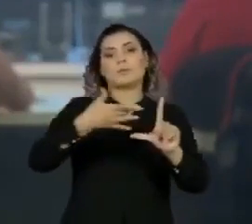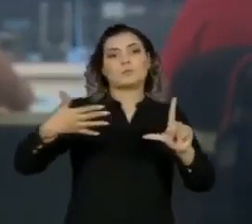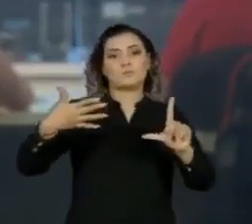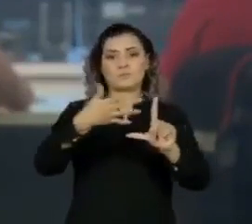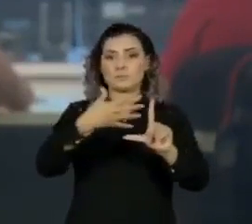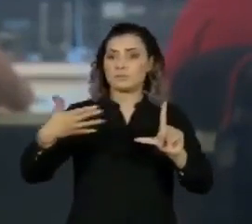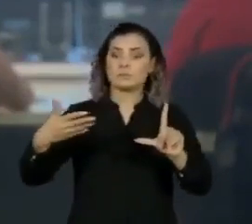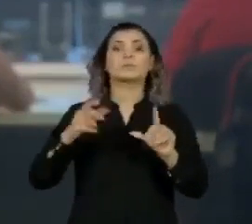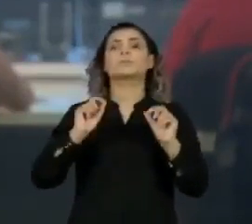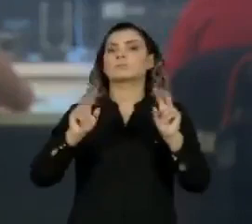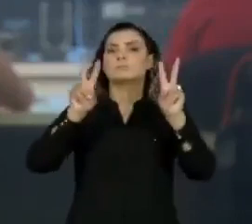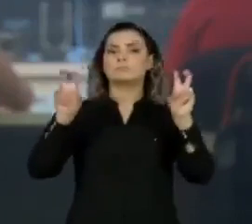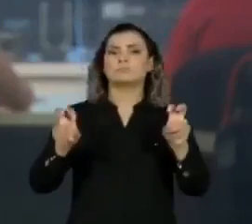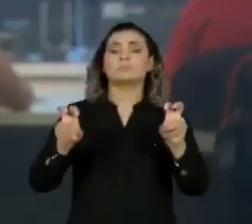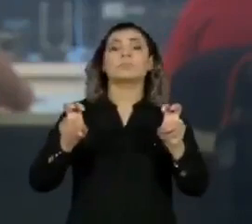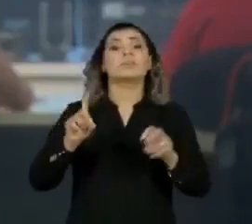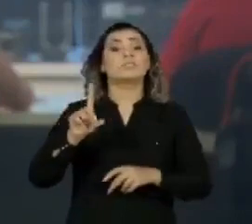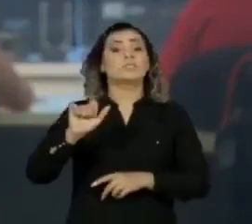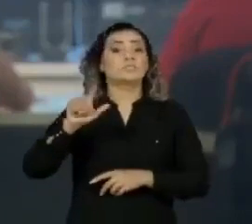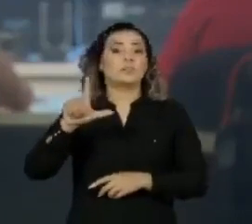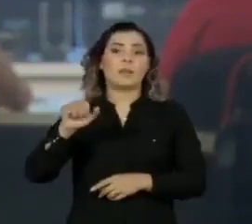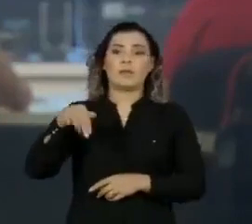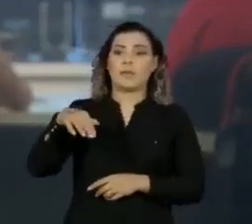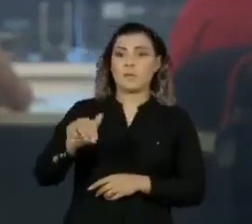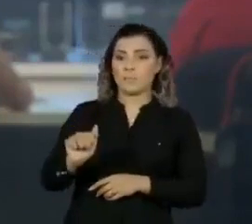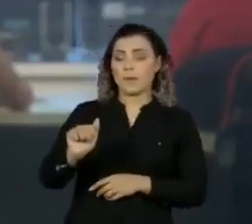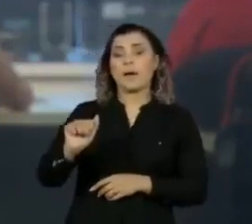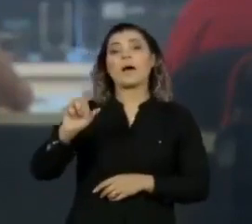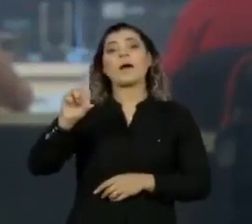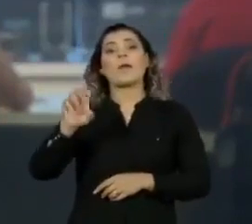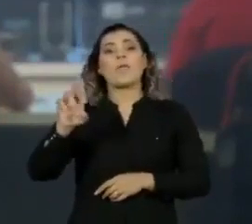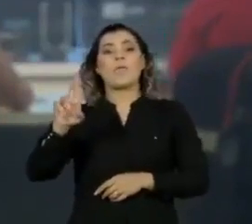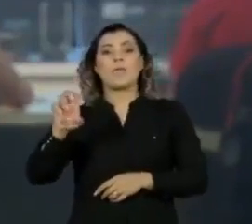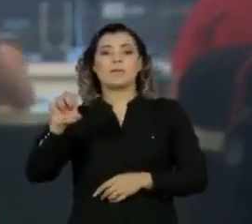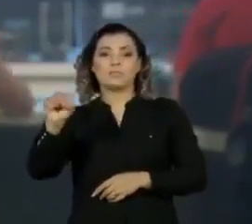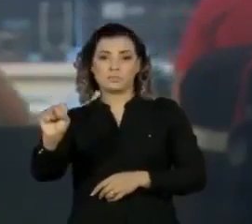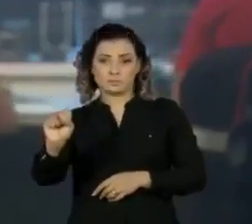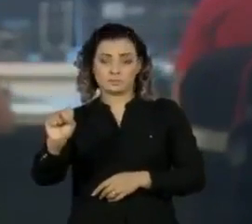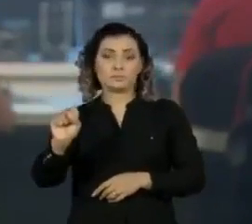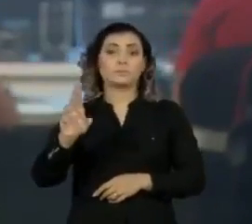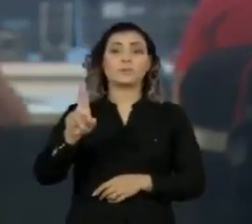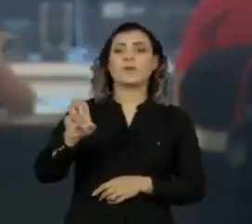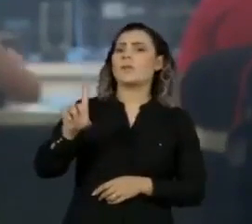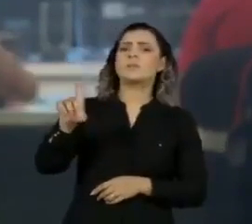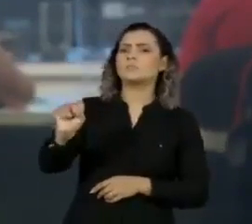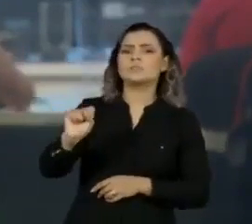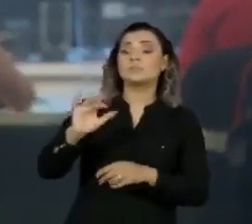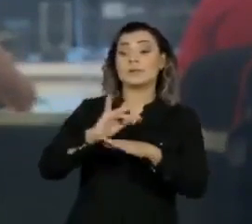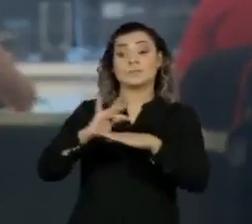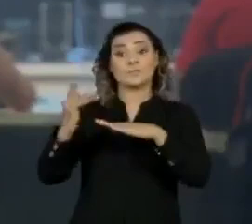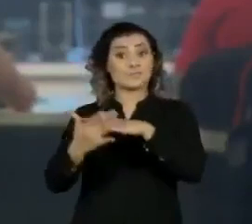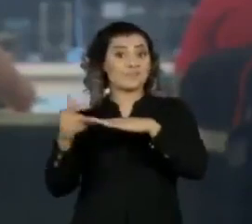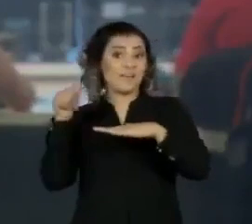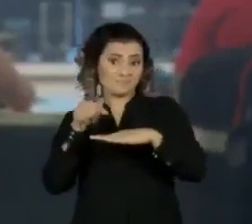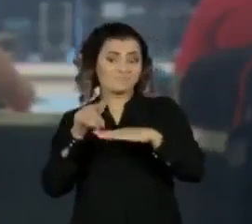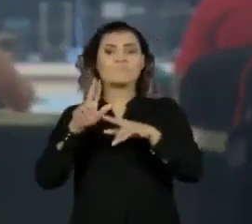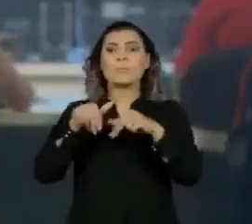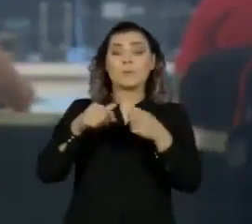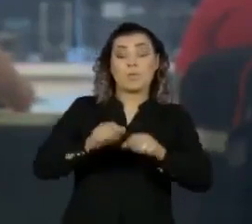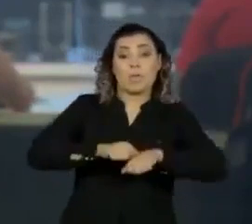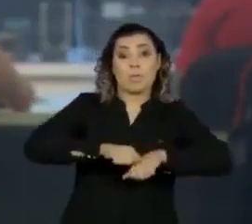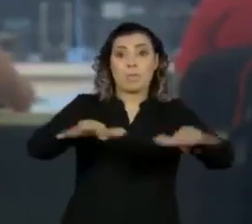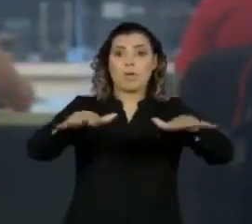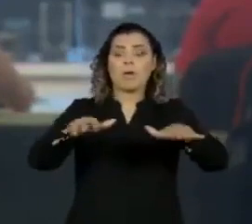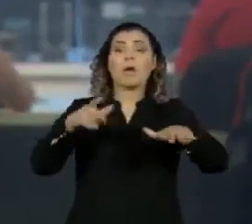O Dilema das Redes. Especialistas indicam que crianças e adolescentes demandam atenção especial no uso